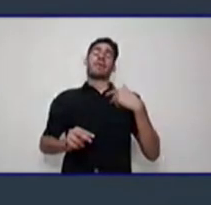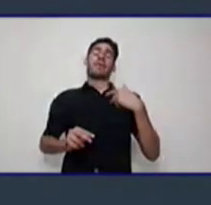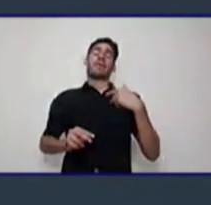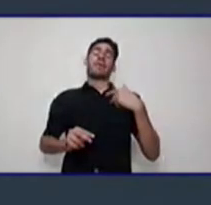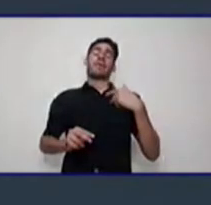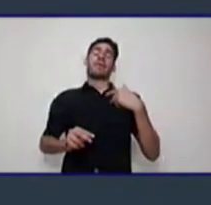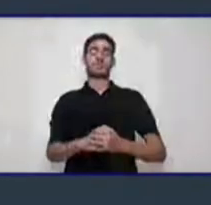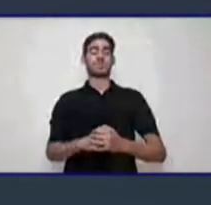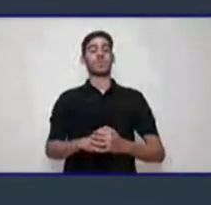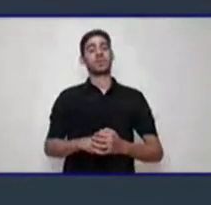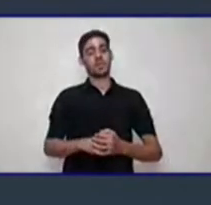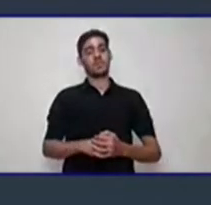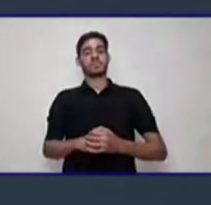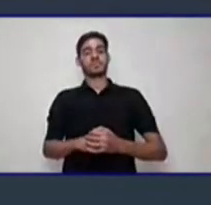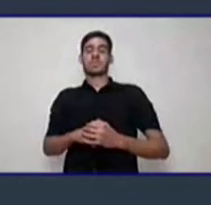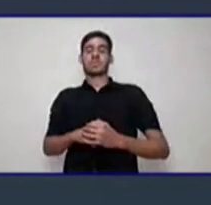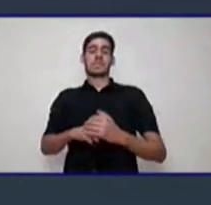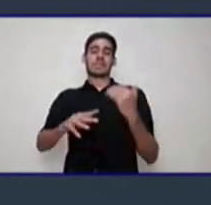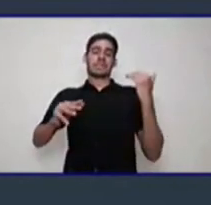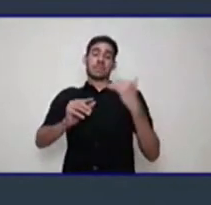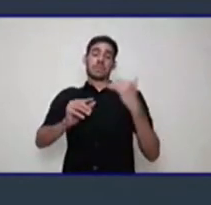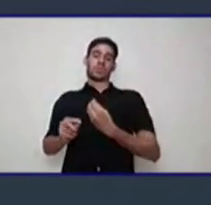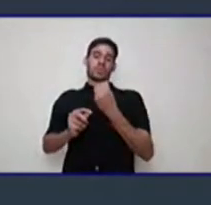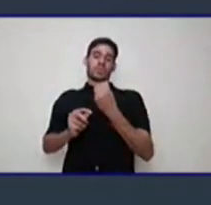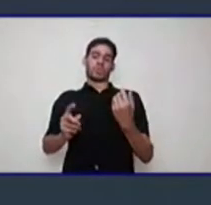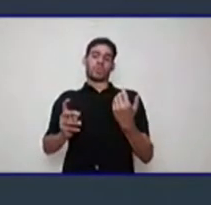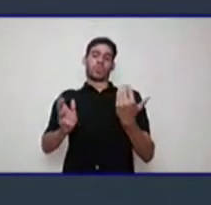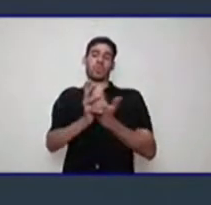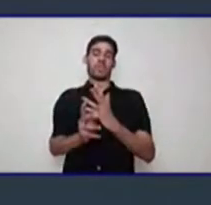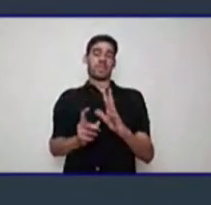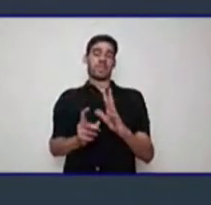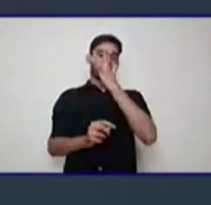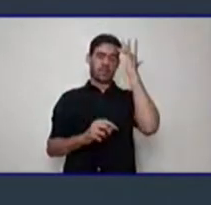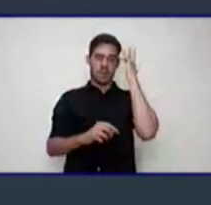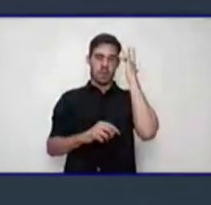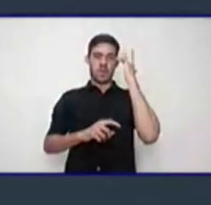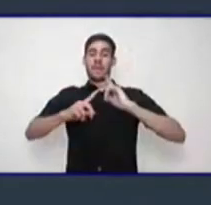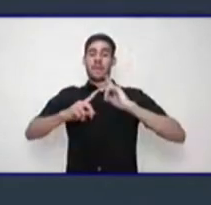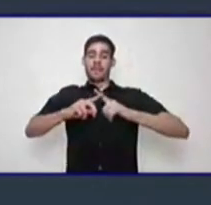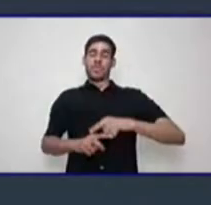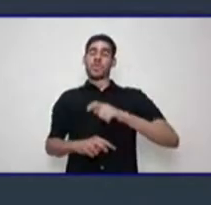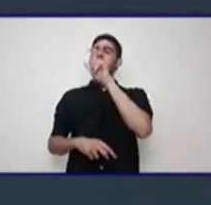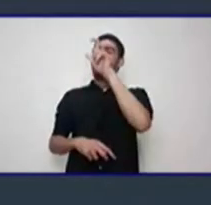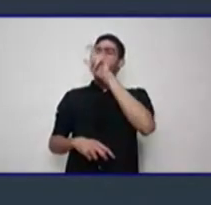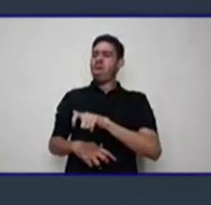que é a desqualificação de uma pessoa pelo que ela é,